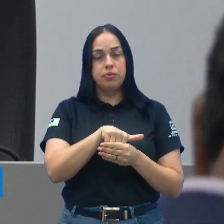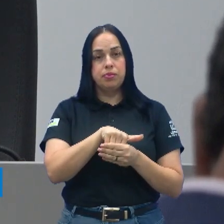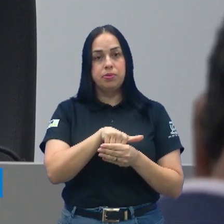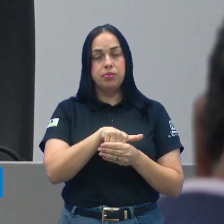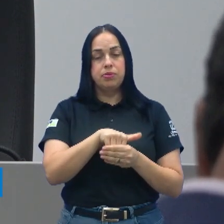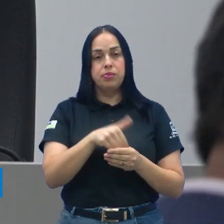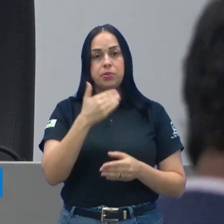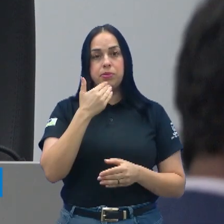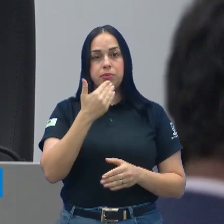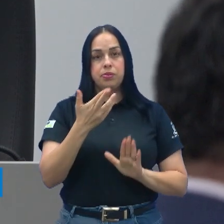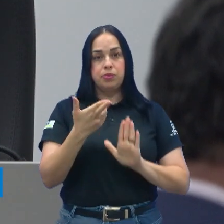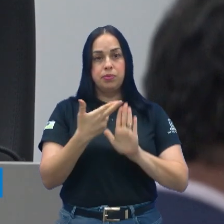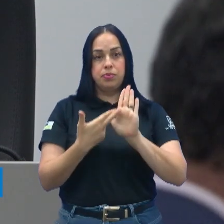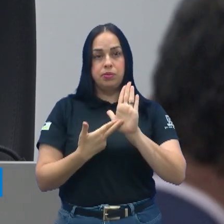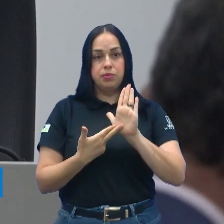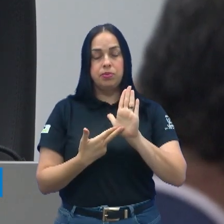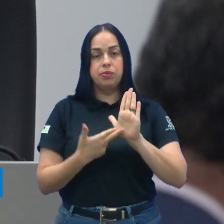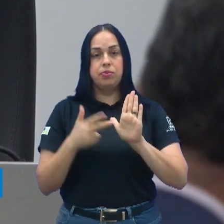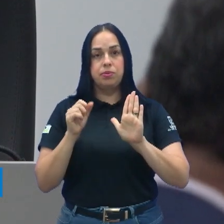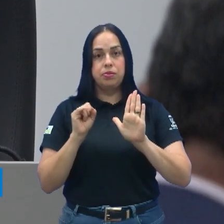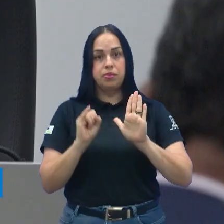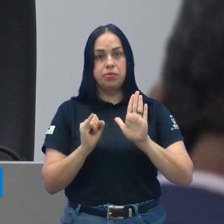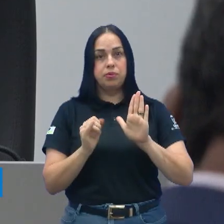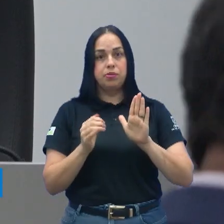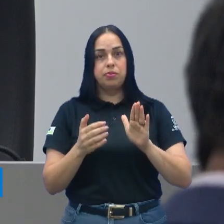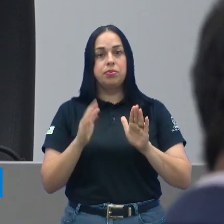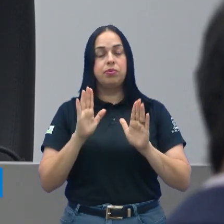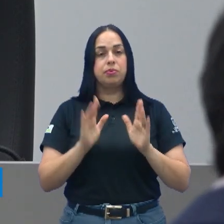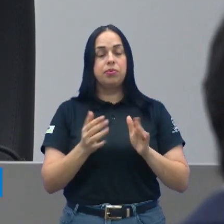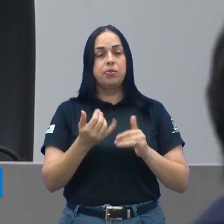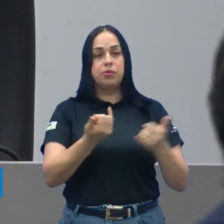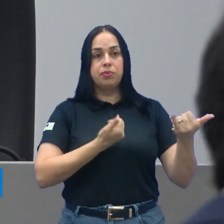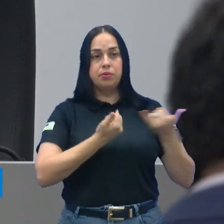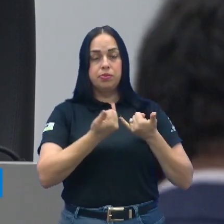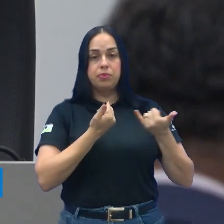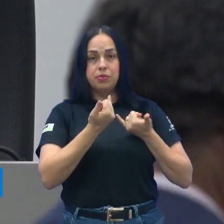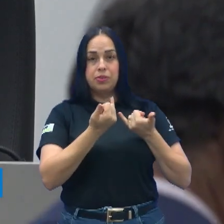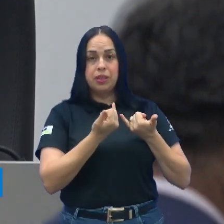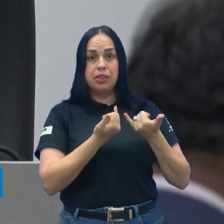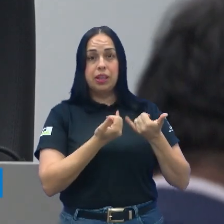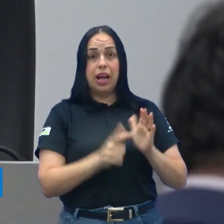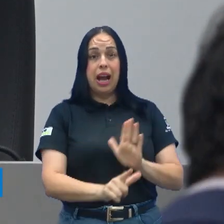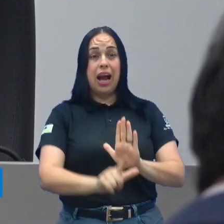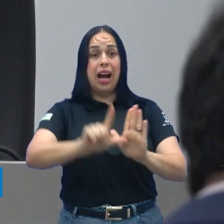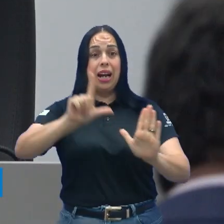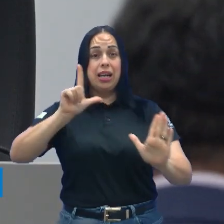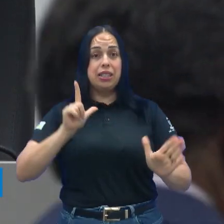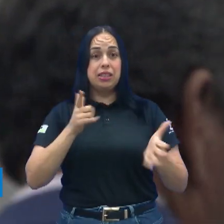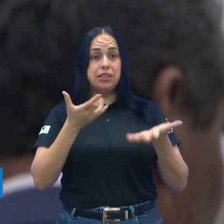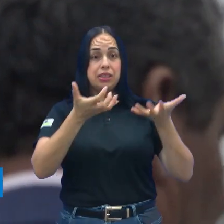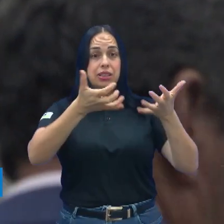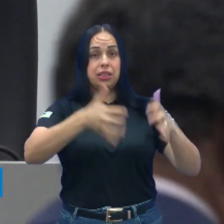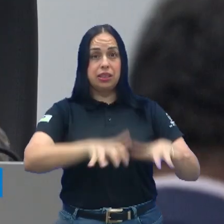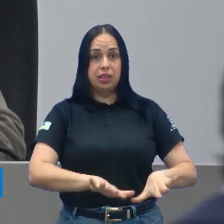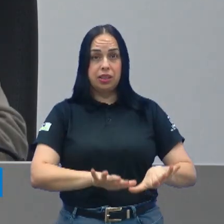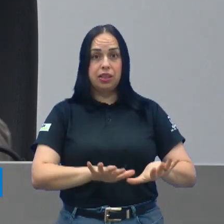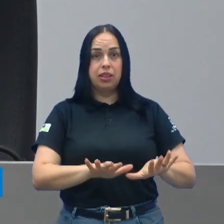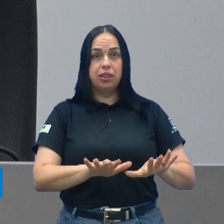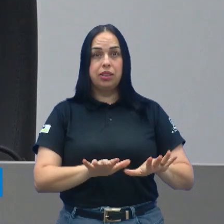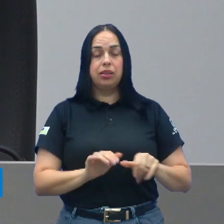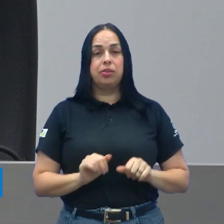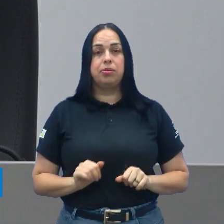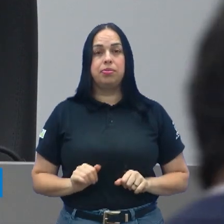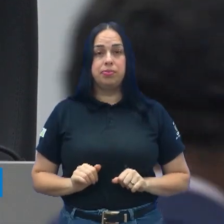Solicito que nos termos regimentais os votos das abstenções sejam registrados antes no microfone do início de cada